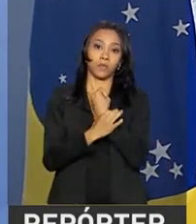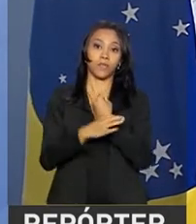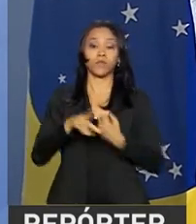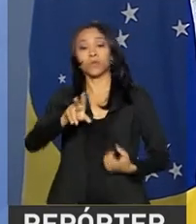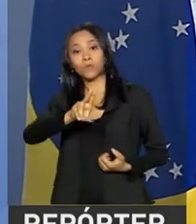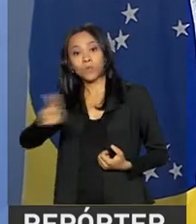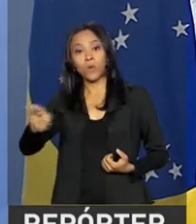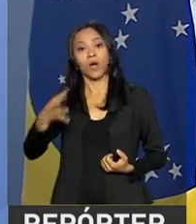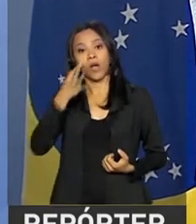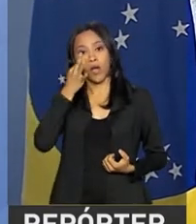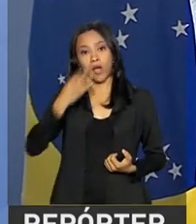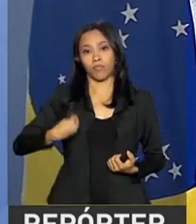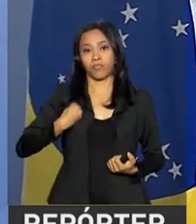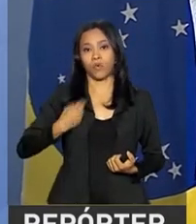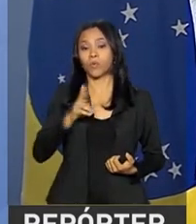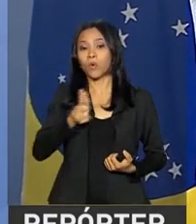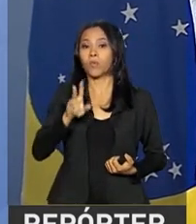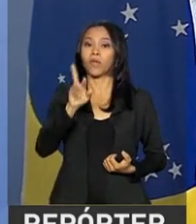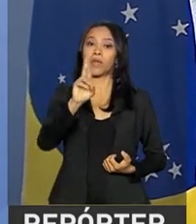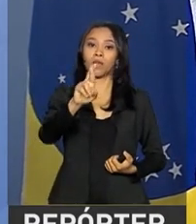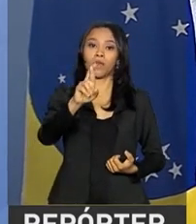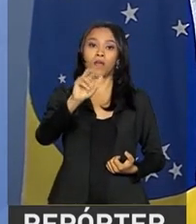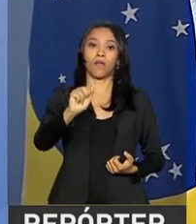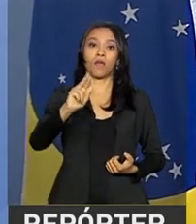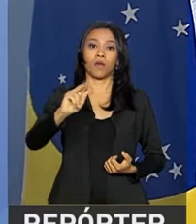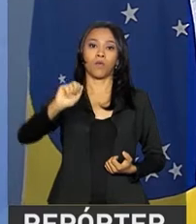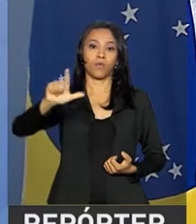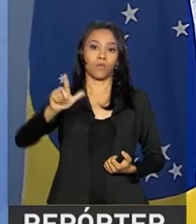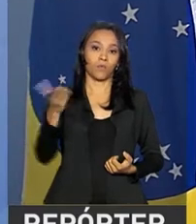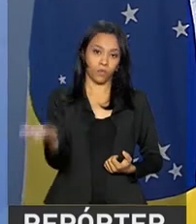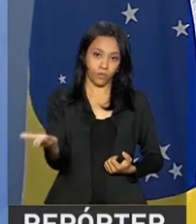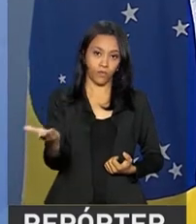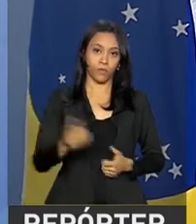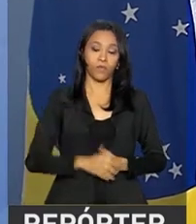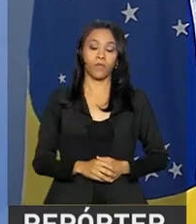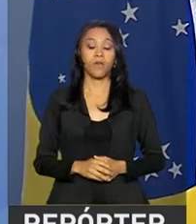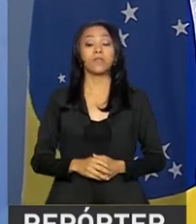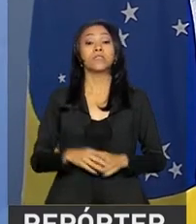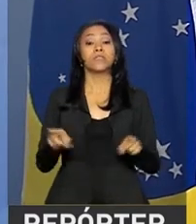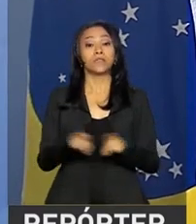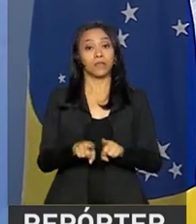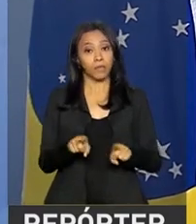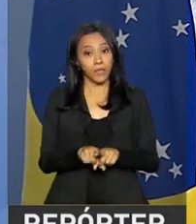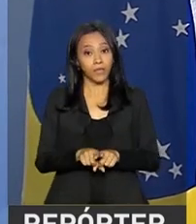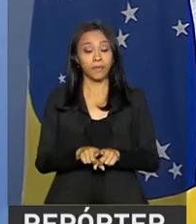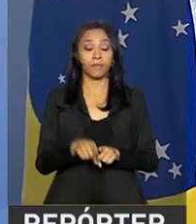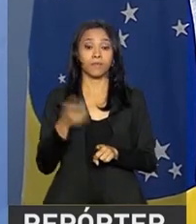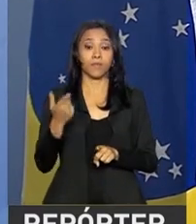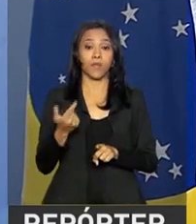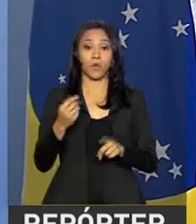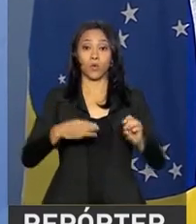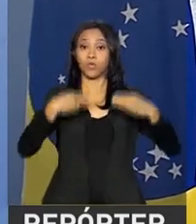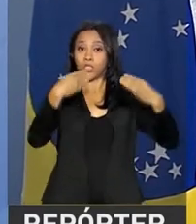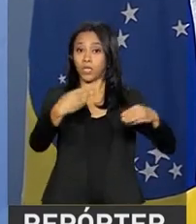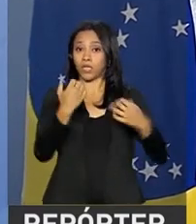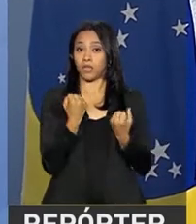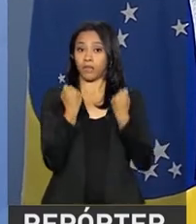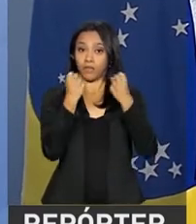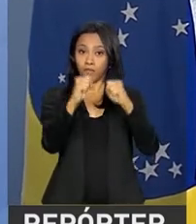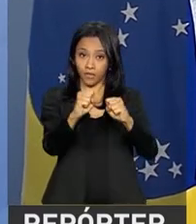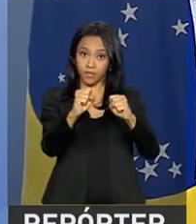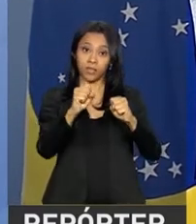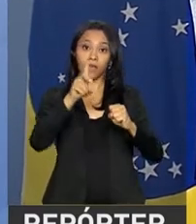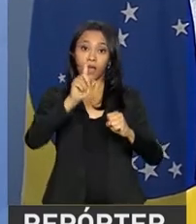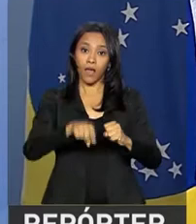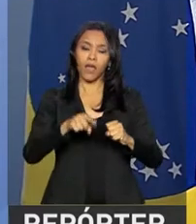o atual ministro da defesa raúl jungmann por sua vez o ministério da defesa será conduzido